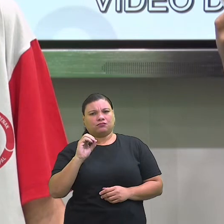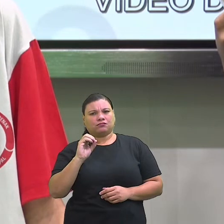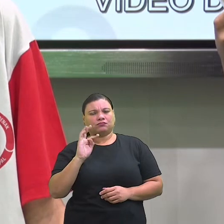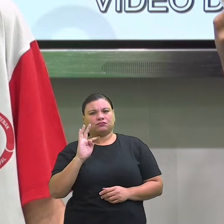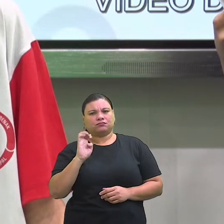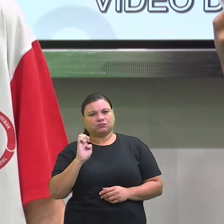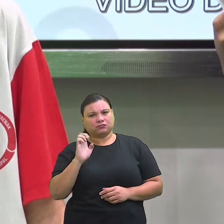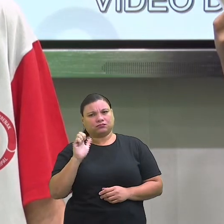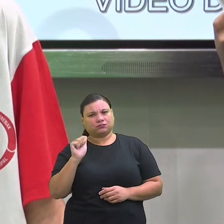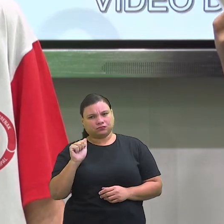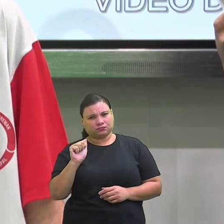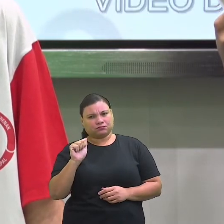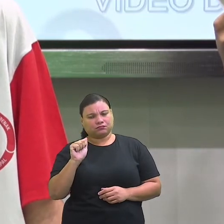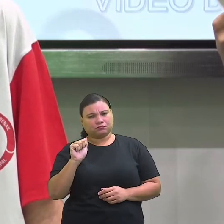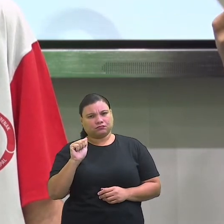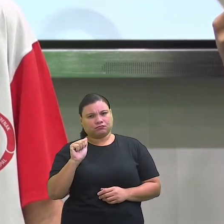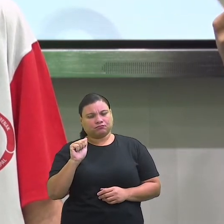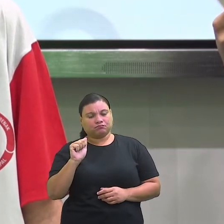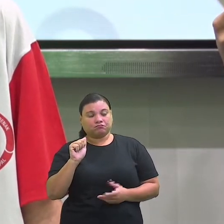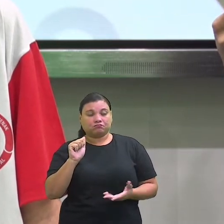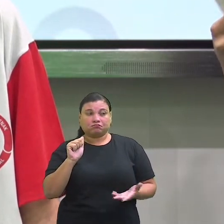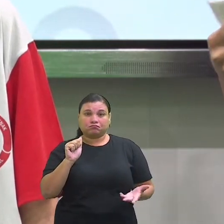M-U-L-T-I-C-O-L-O-R-I-D-A. Multicolorida.